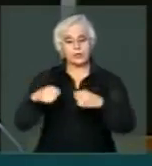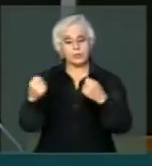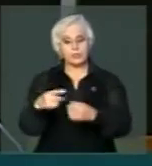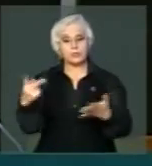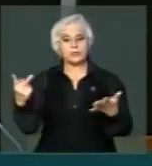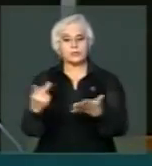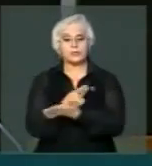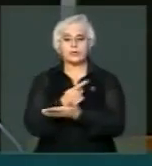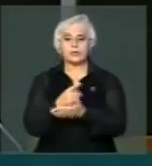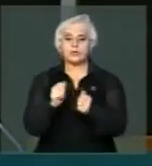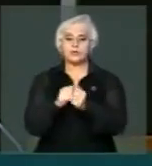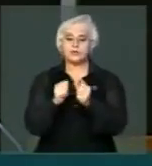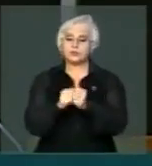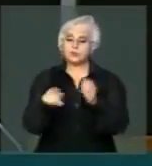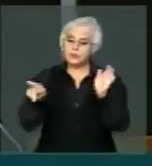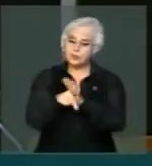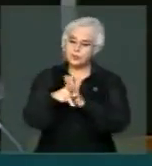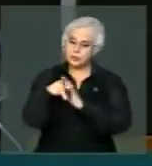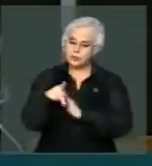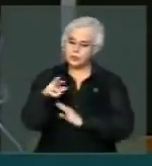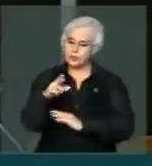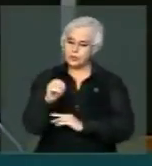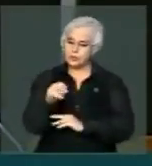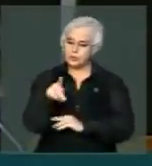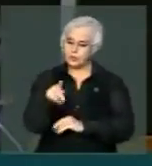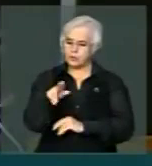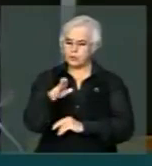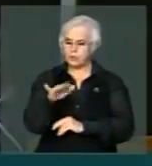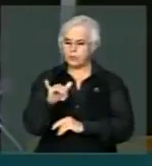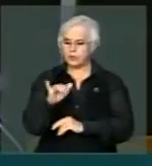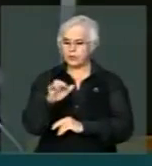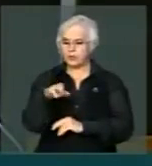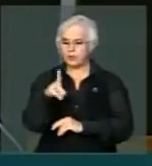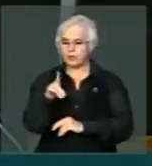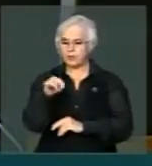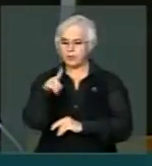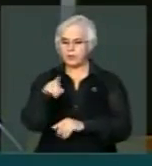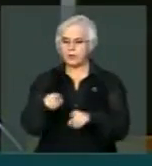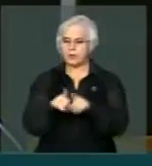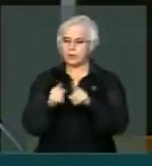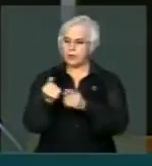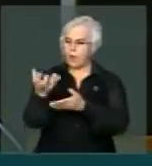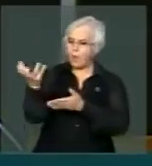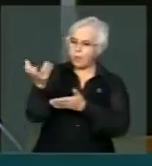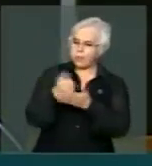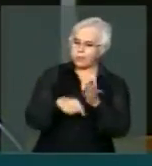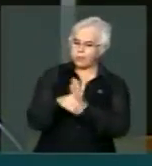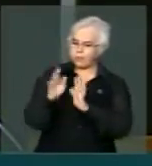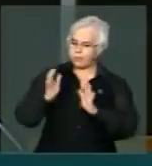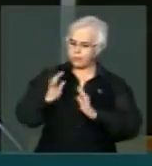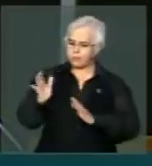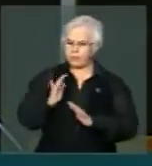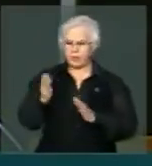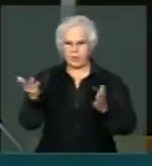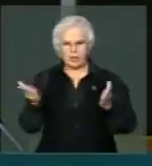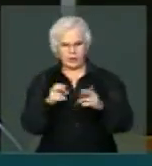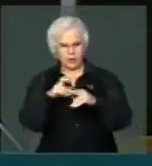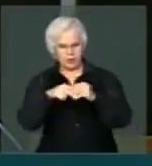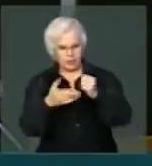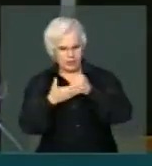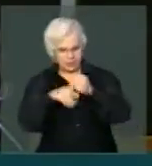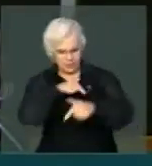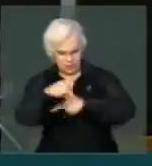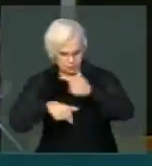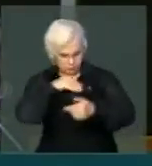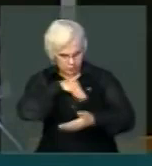em cima da propriedade e dos grandes rendimentos dos rentistas e não do trabalho